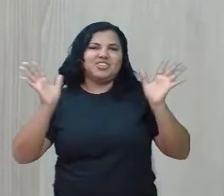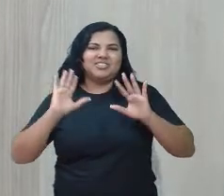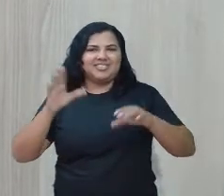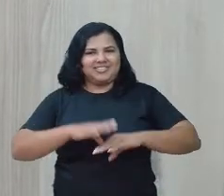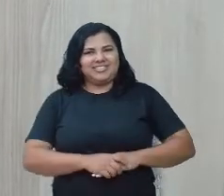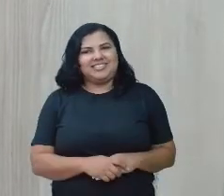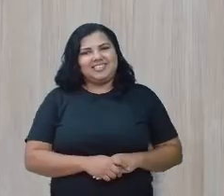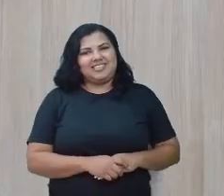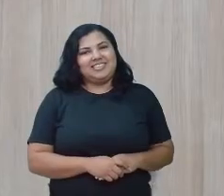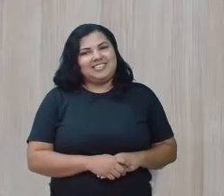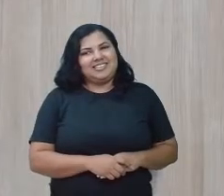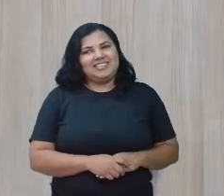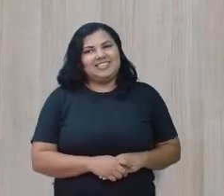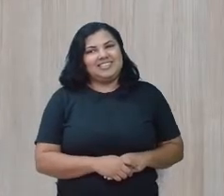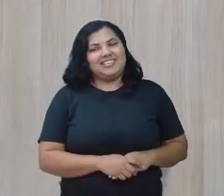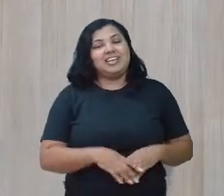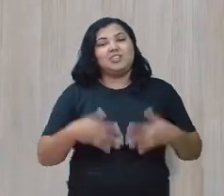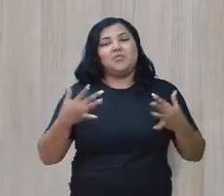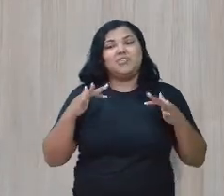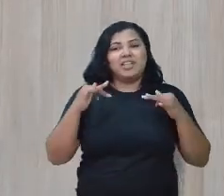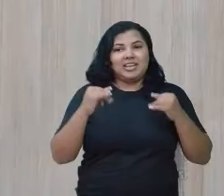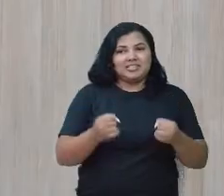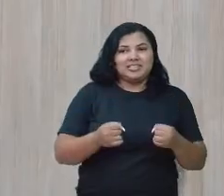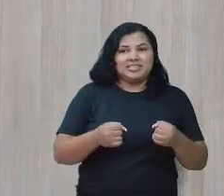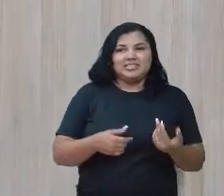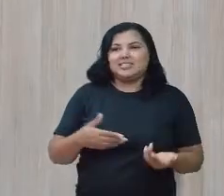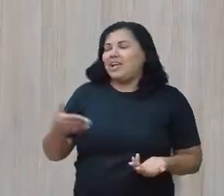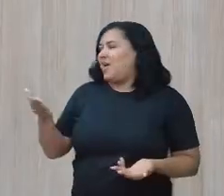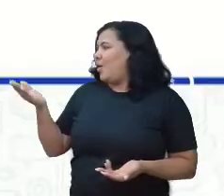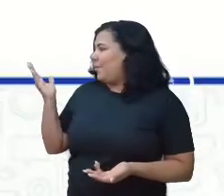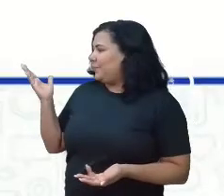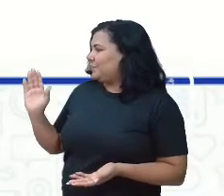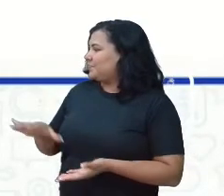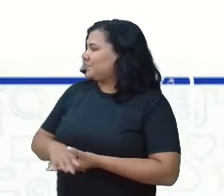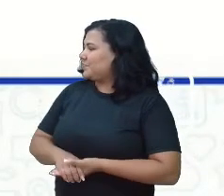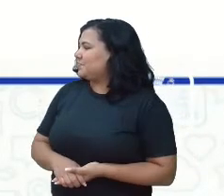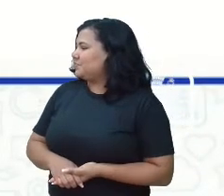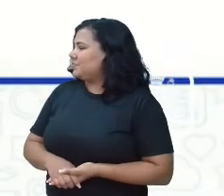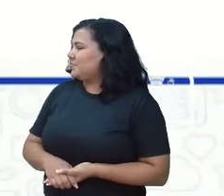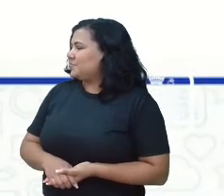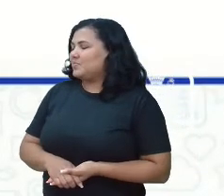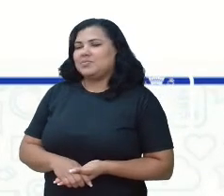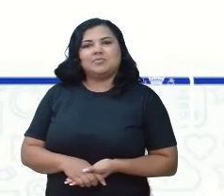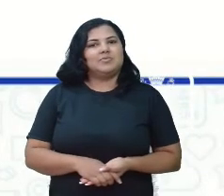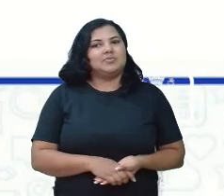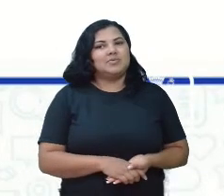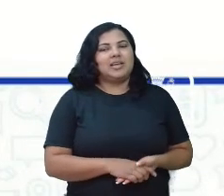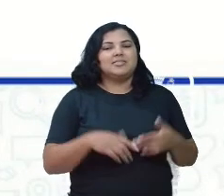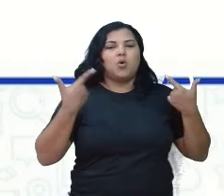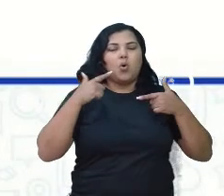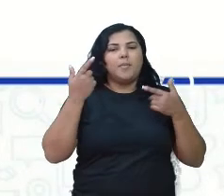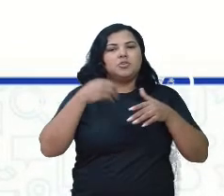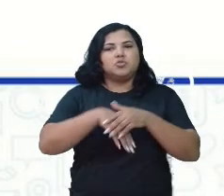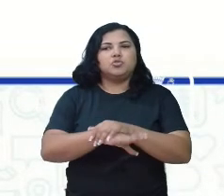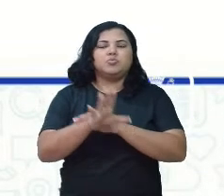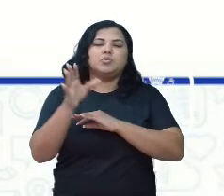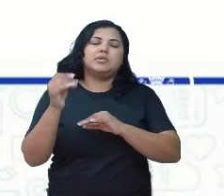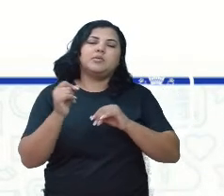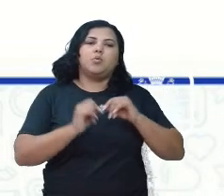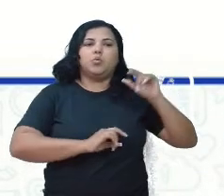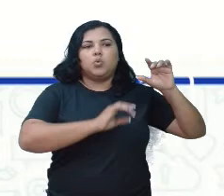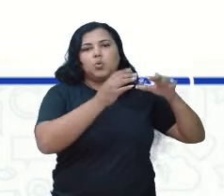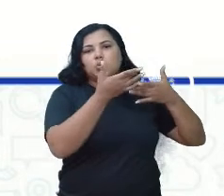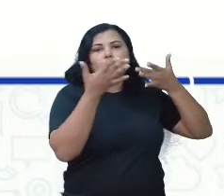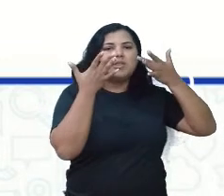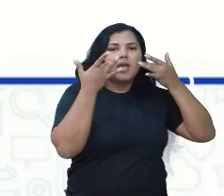pessoal. Pronto, estamos concluindo. A Comédia de Costumes, ela migrou do teatro para a TV. E aí vocês estão vendo